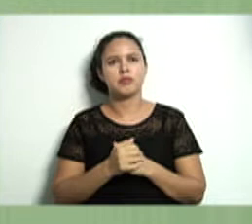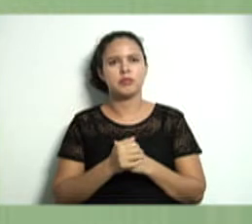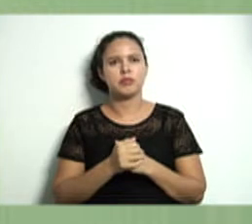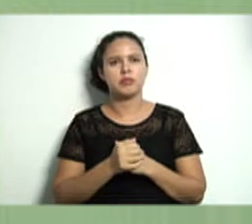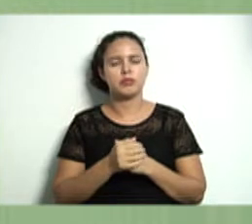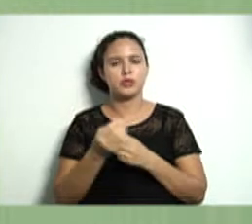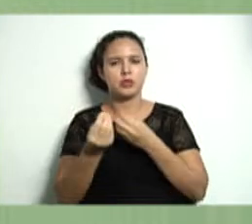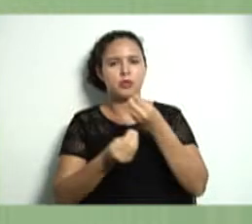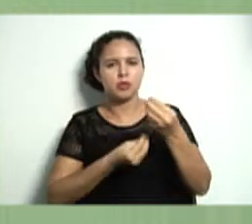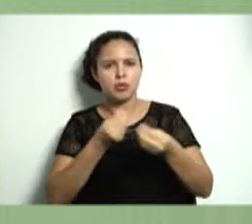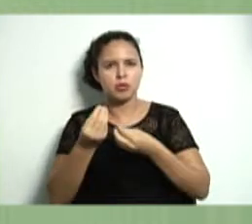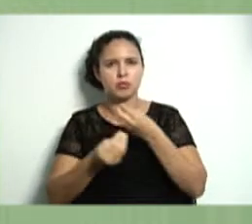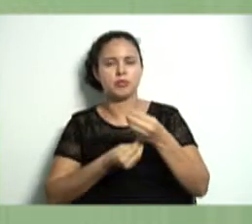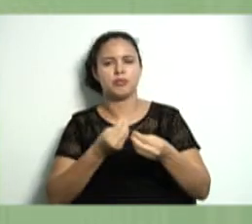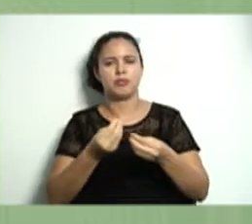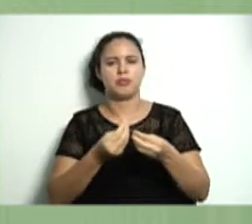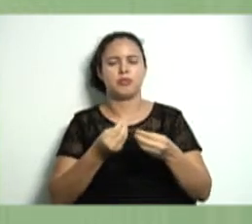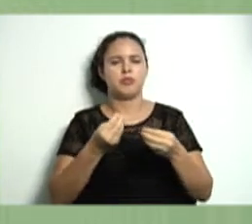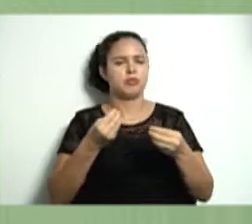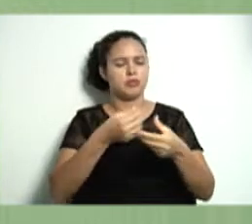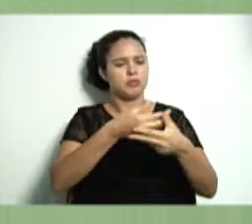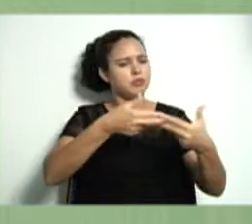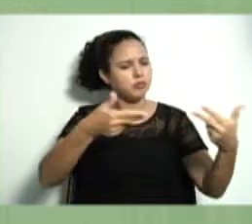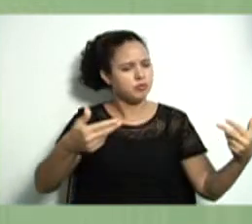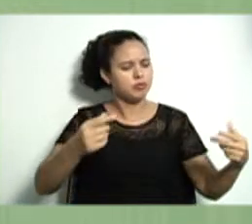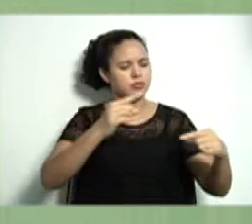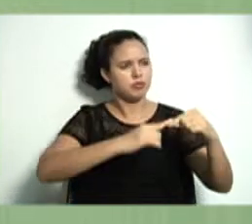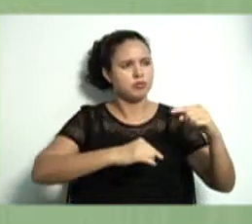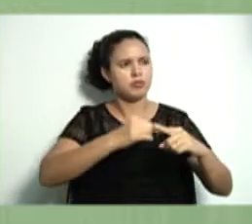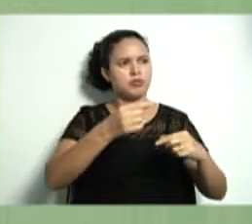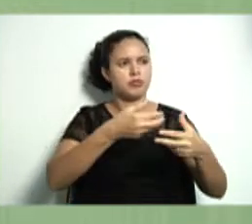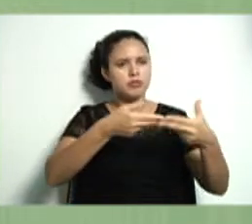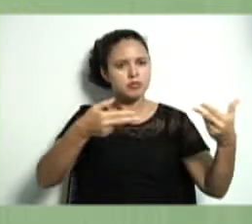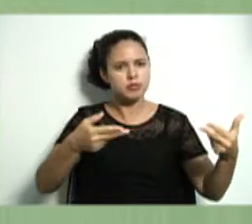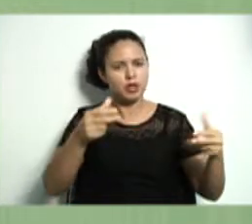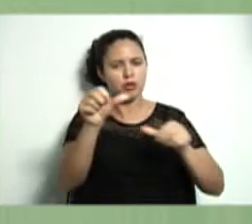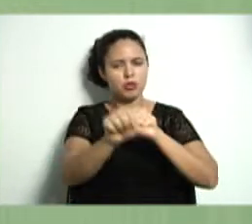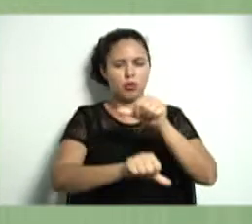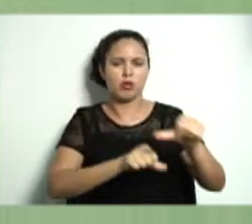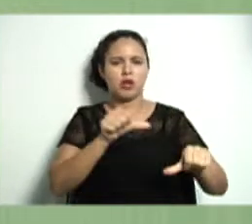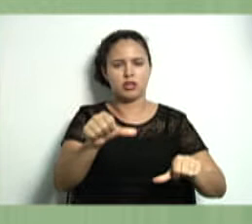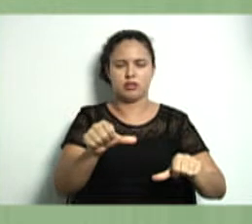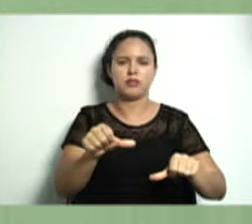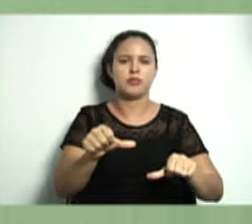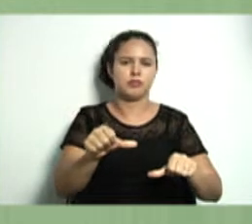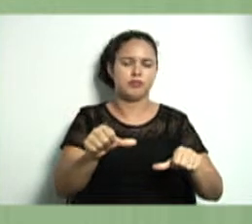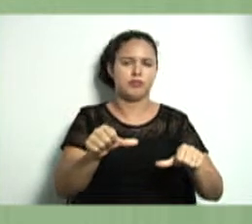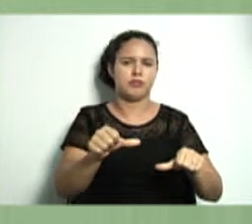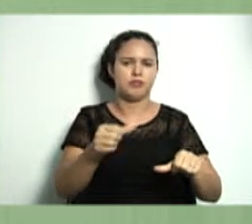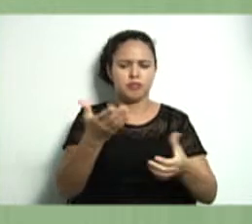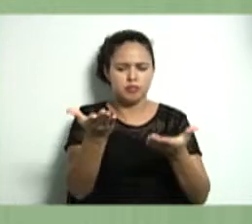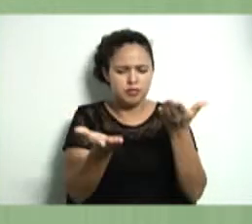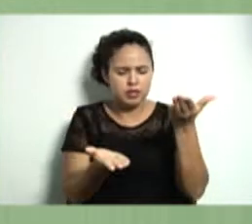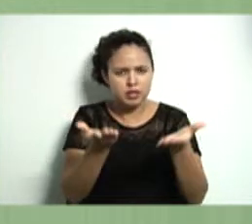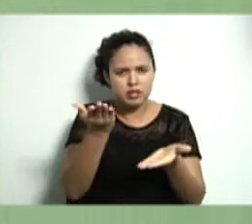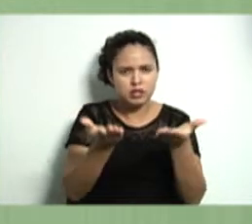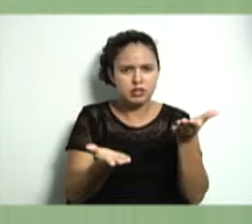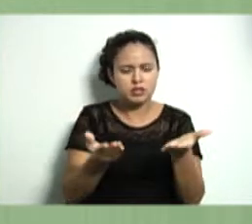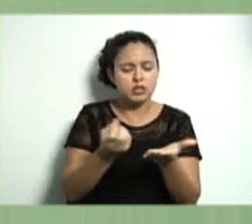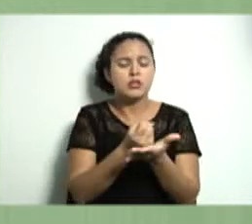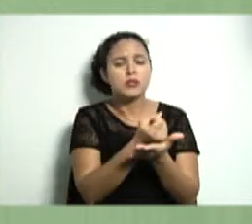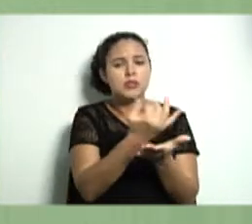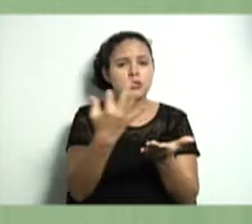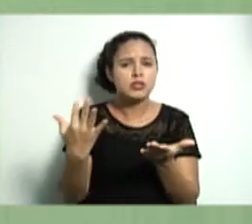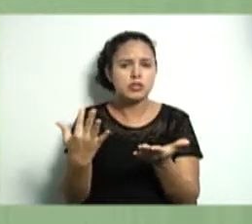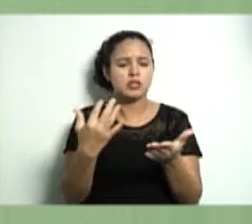pelo qual os produtos serão trocados, será medido pela quantidade